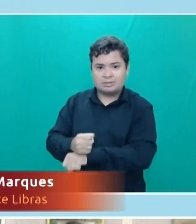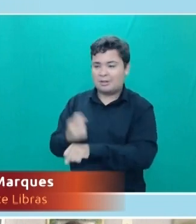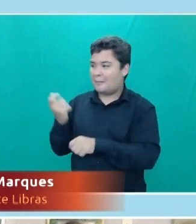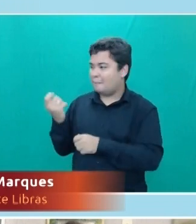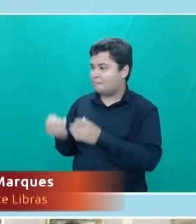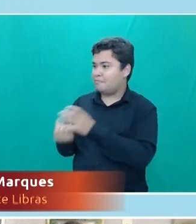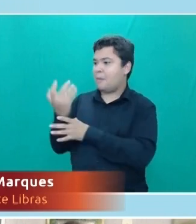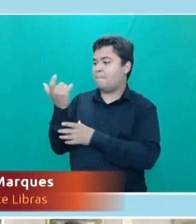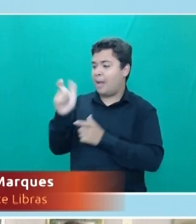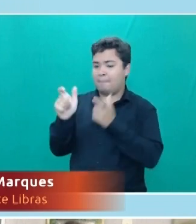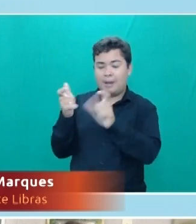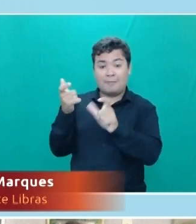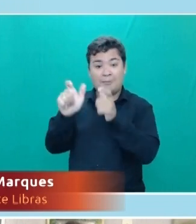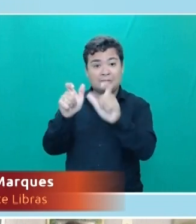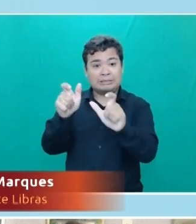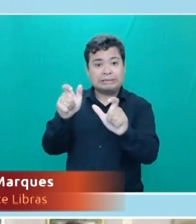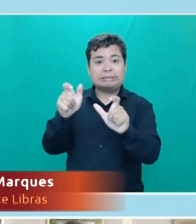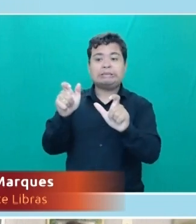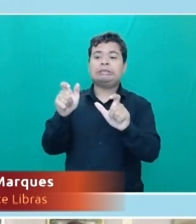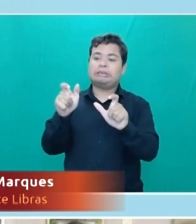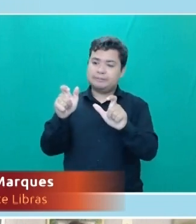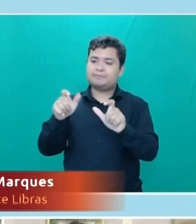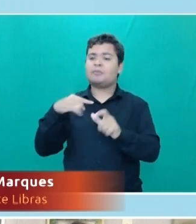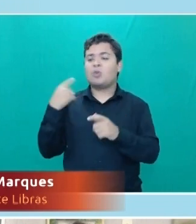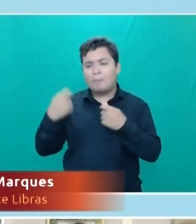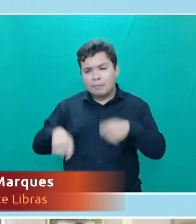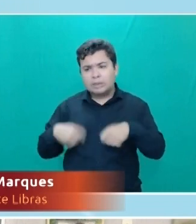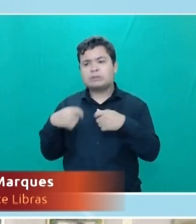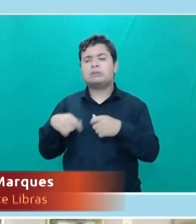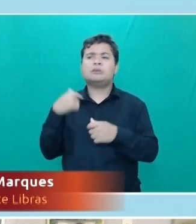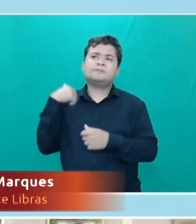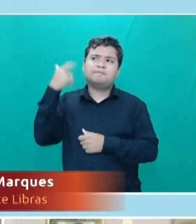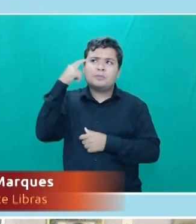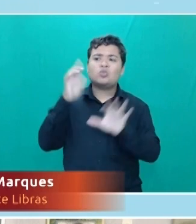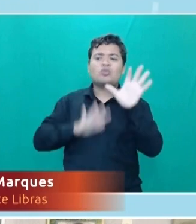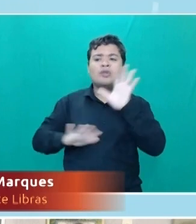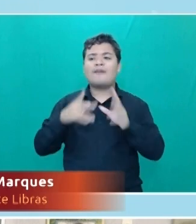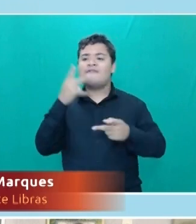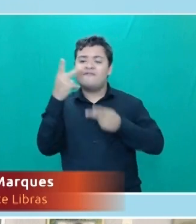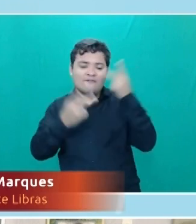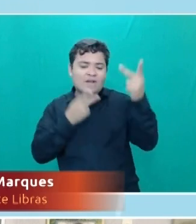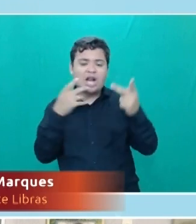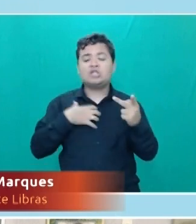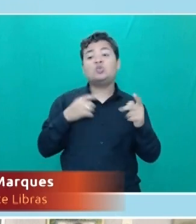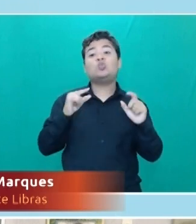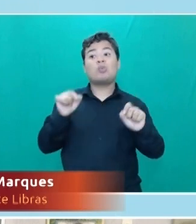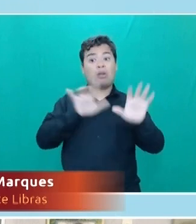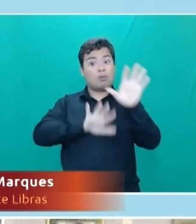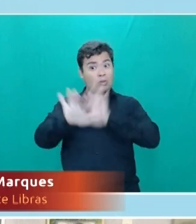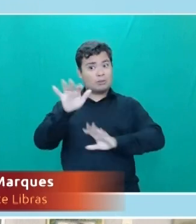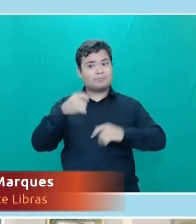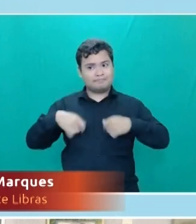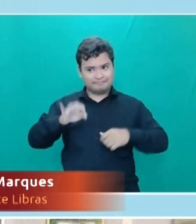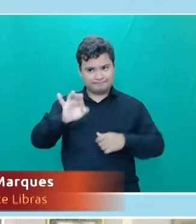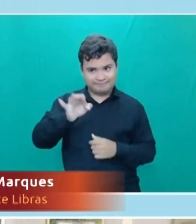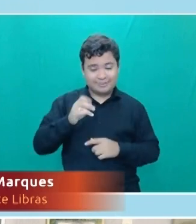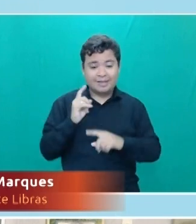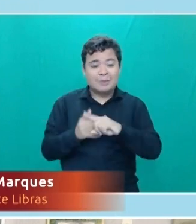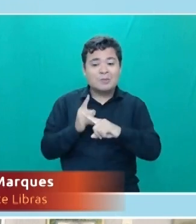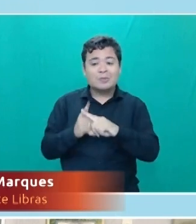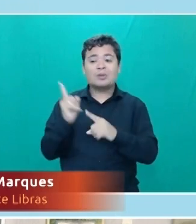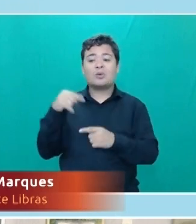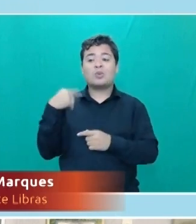disso, da importância da gente rever até mesmo as coisas que a gente fala, né, porque isso também é uma forma de racismo estrutural, né, a gente coloca nas